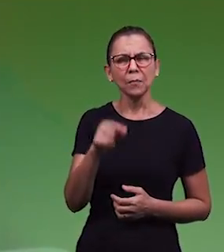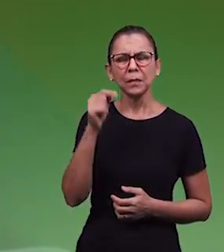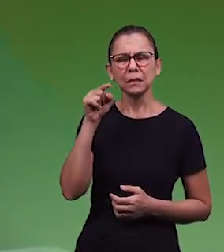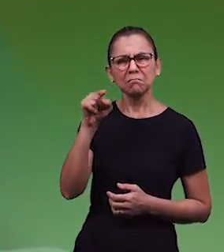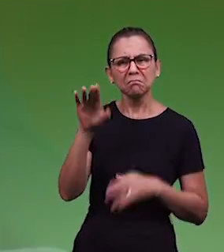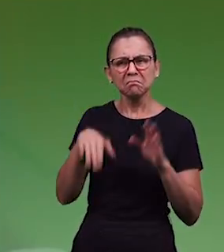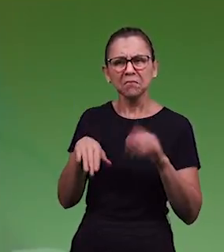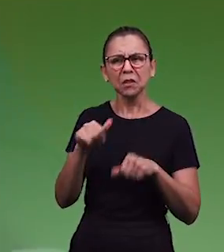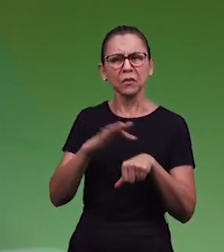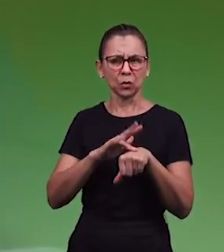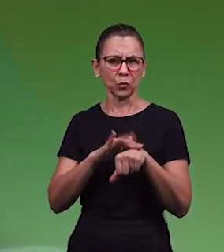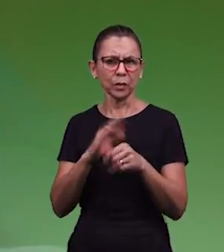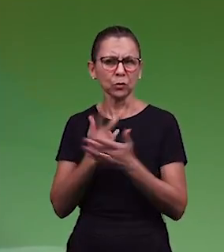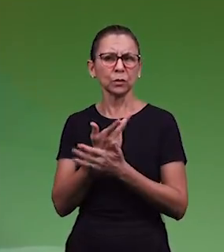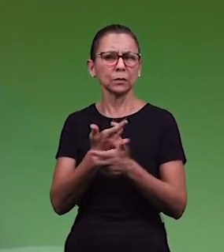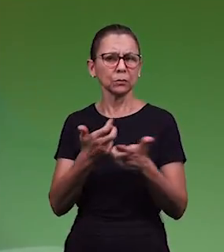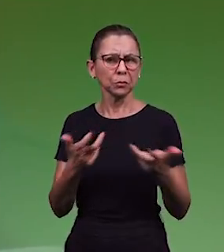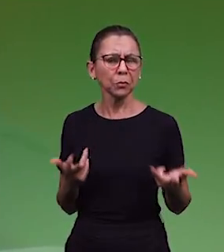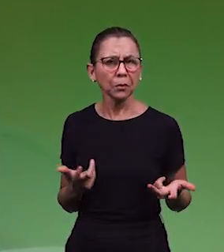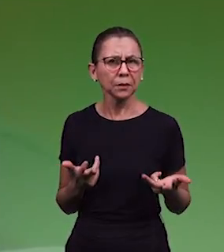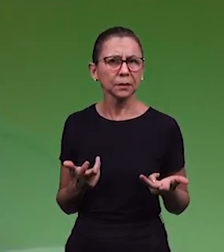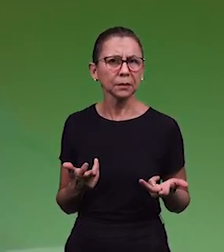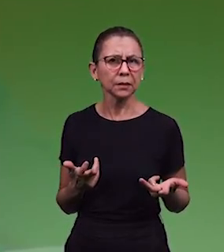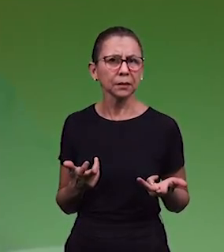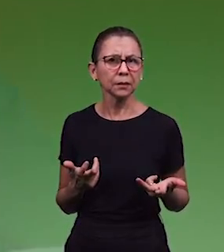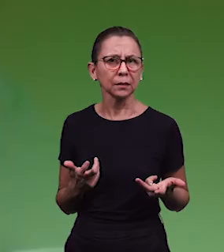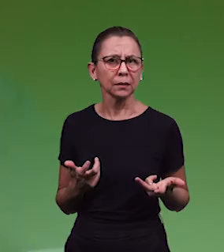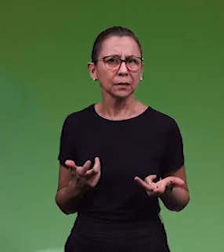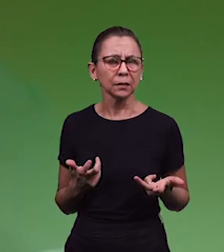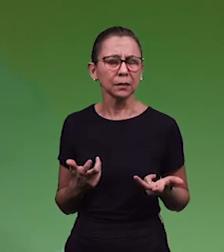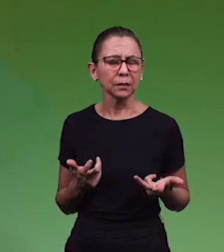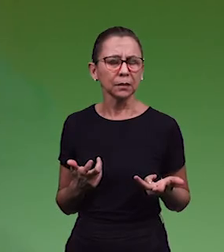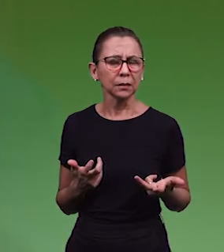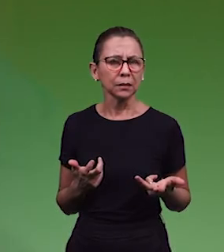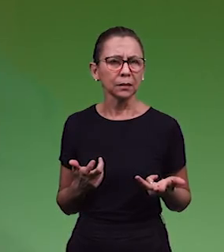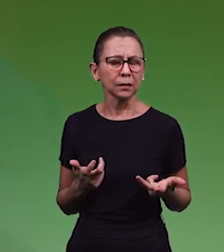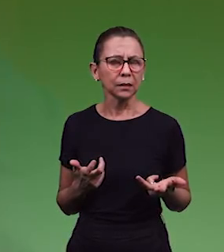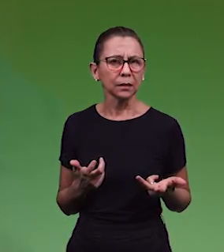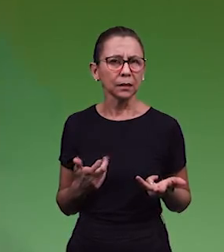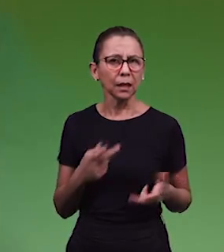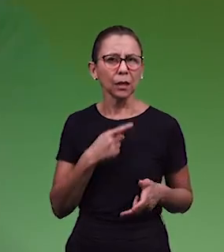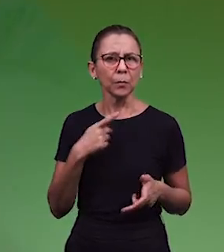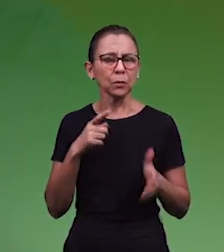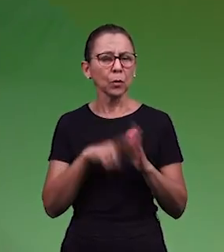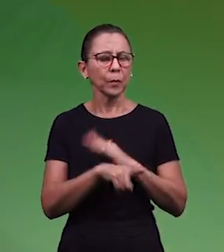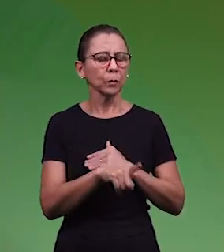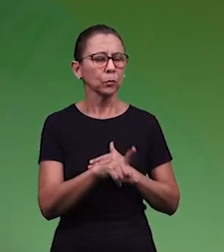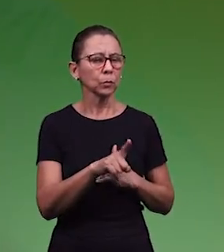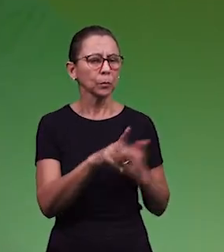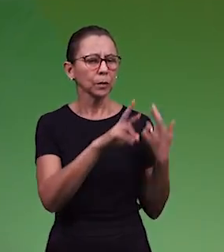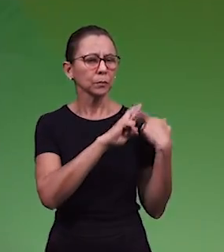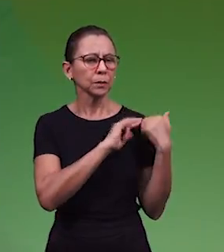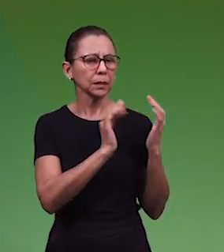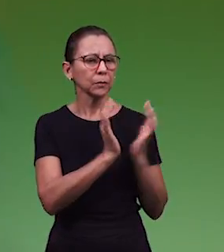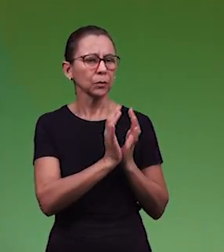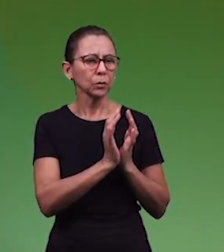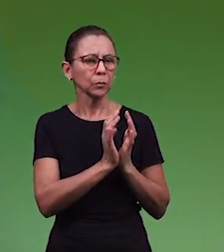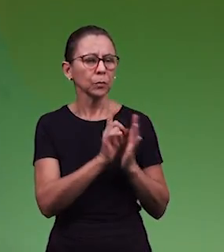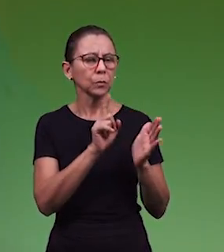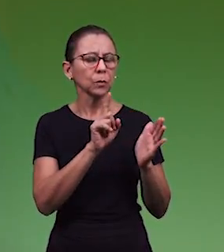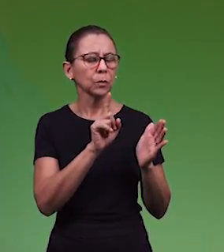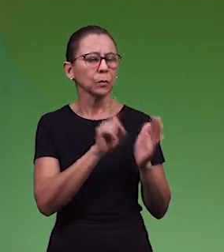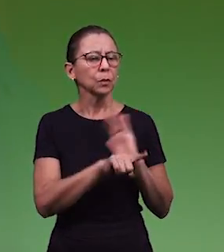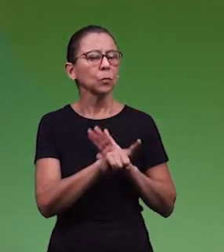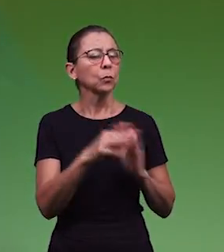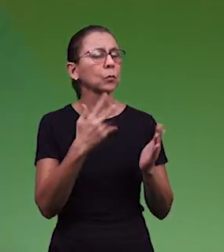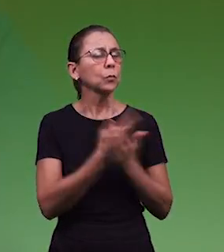coisa? Mas o responsável de grupo está do lado aqui. Fulano, o que houve? Então a assistência ela passa a ser